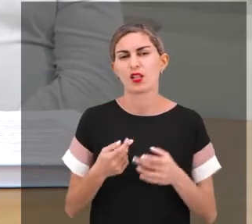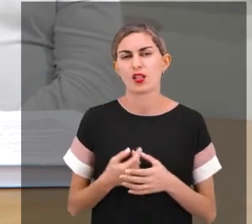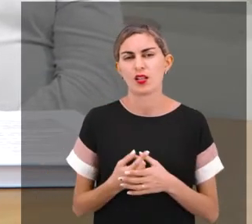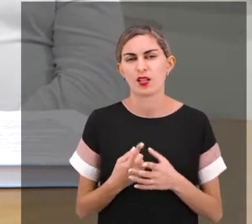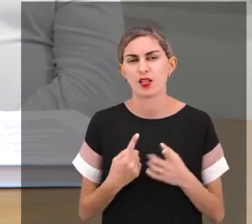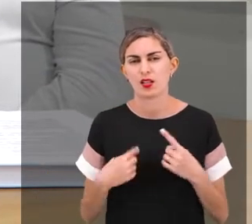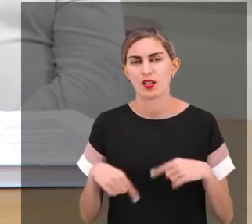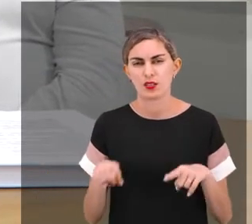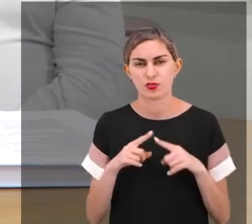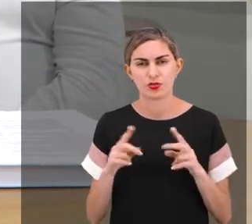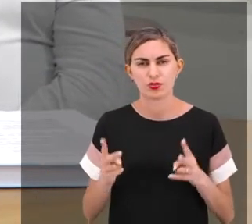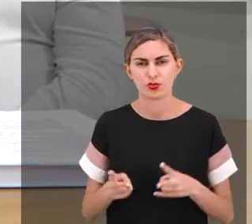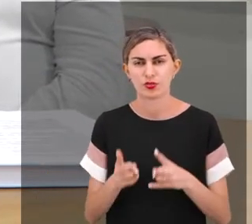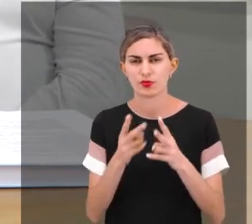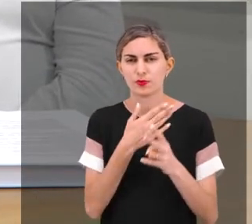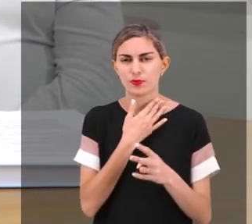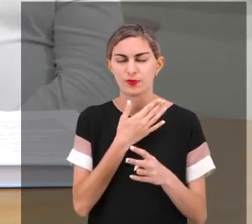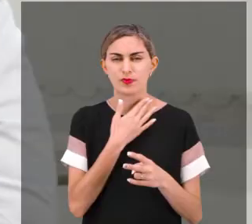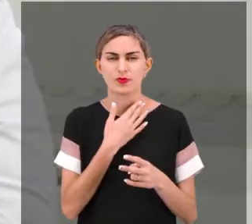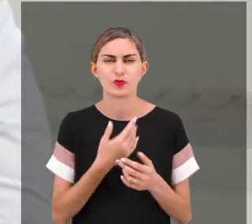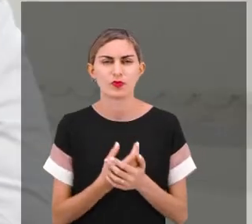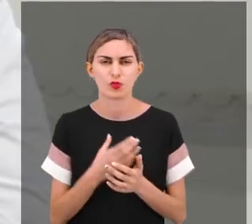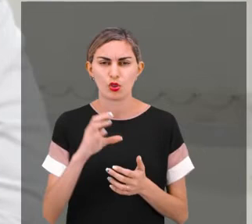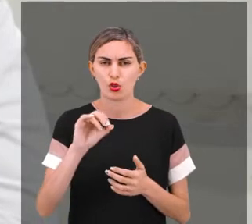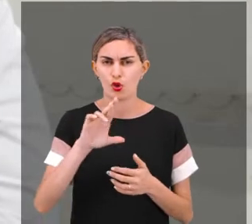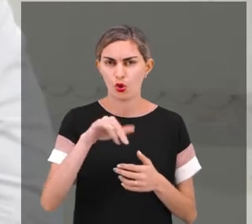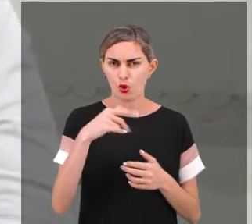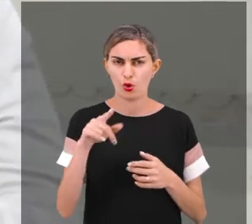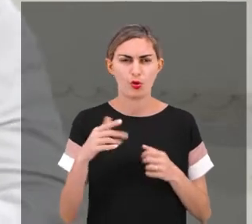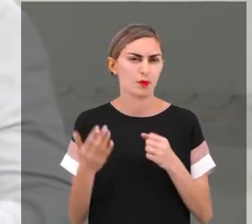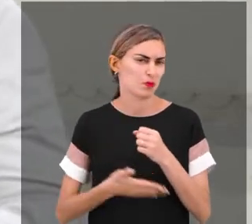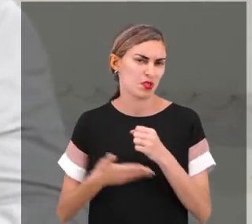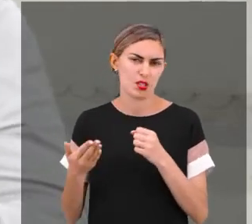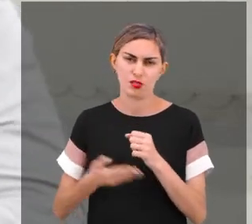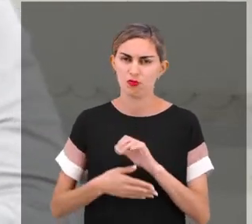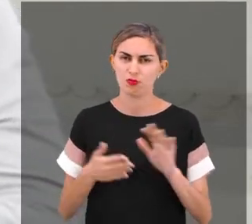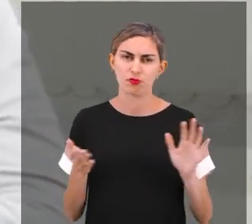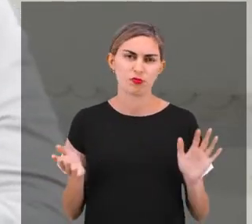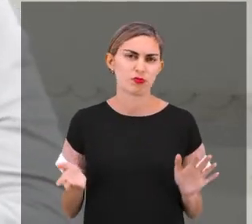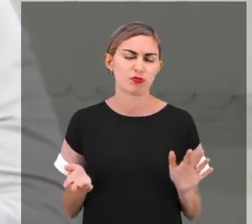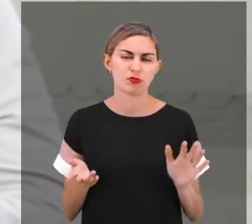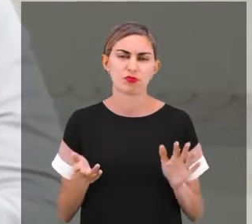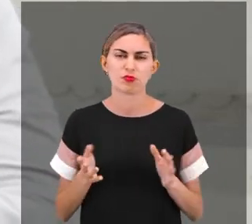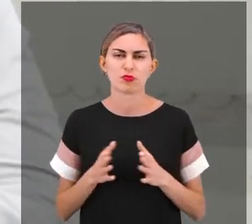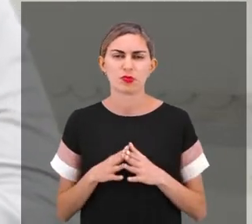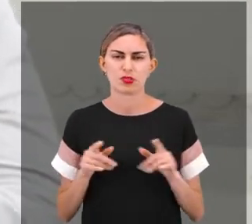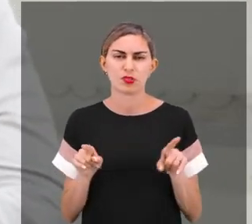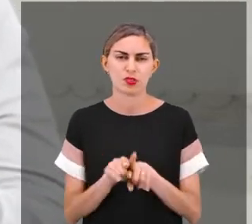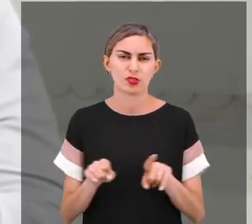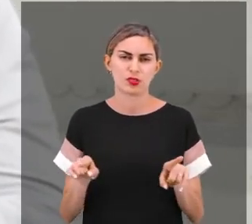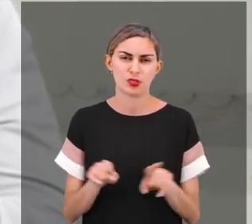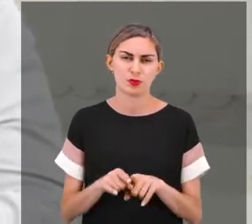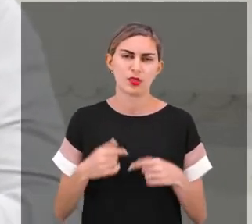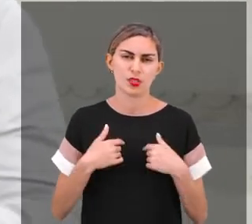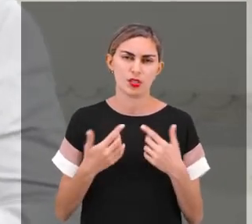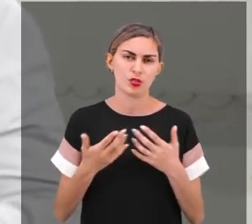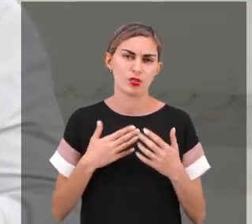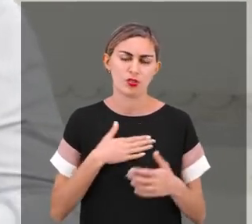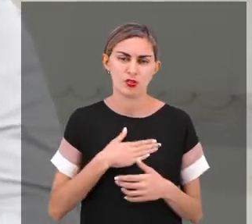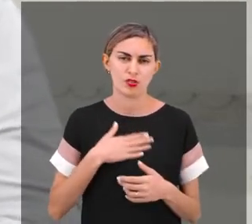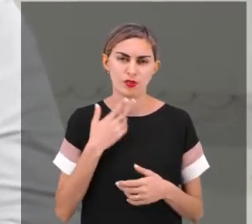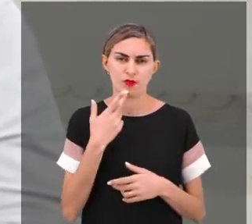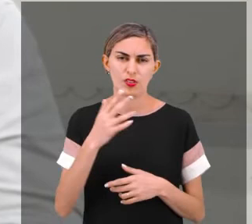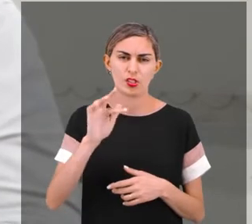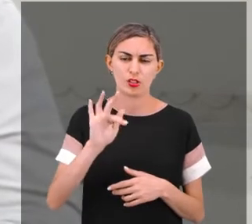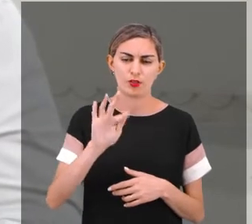questão do órgão para que a gente continuasse na nossa batalha? Olha, sobre o órgão é basicamente isso, né? E também, agora eu queria falar